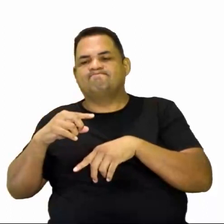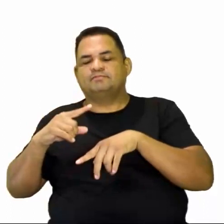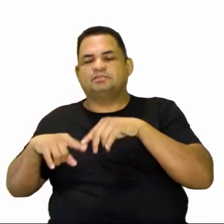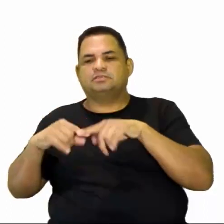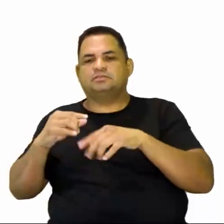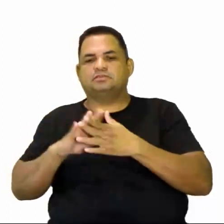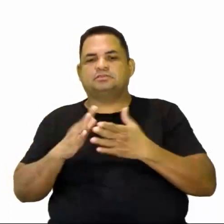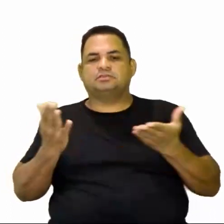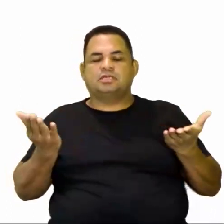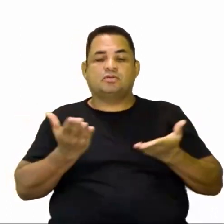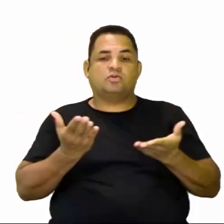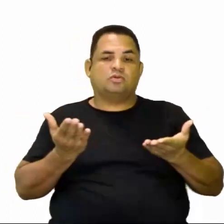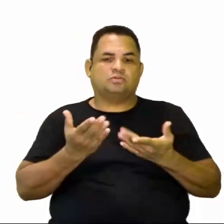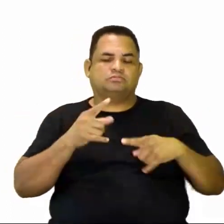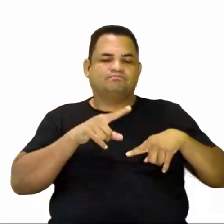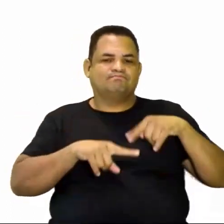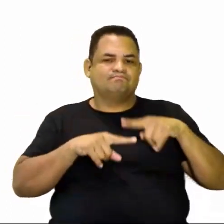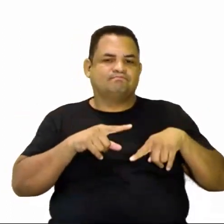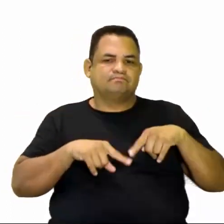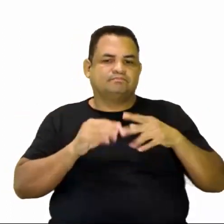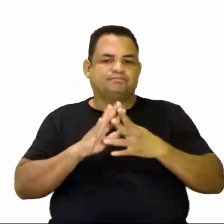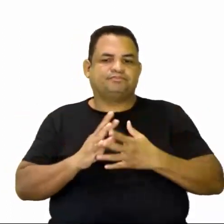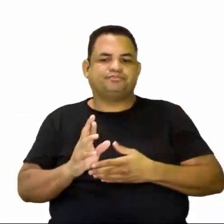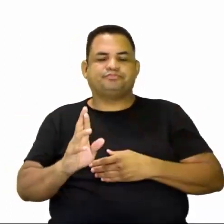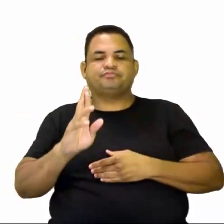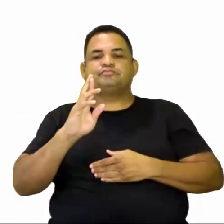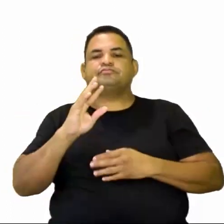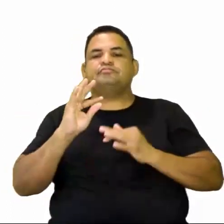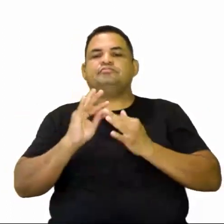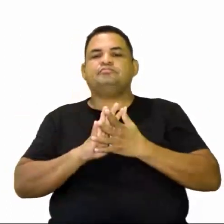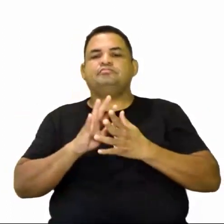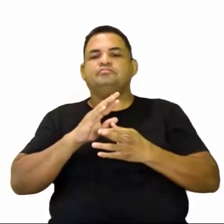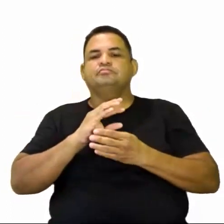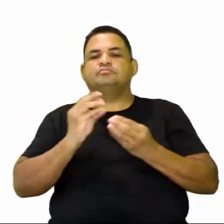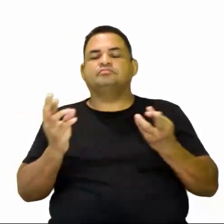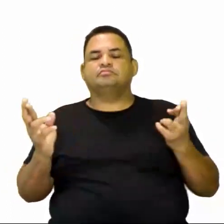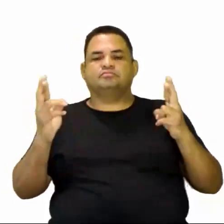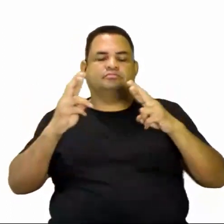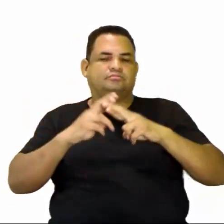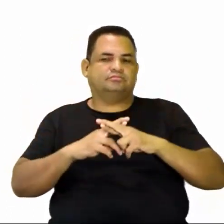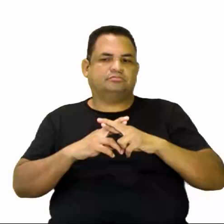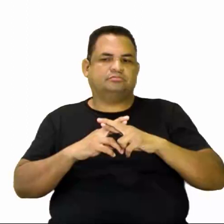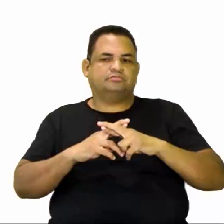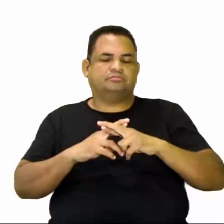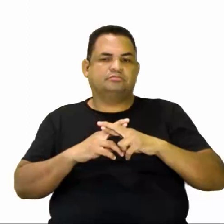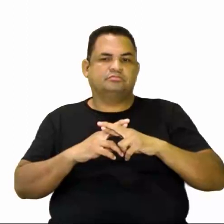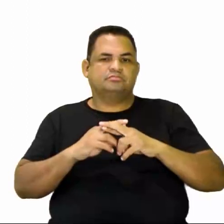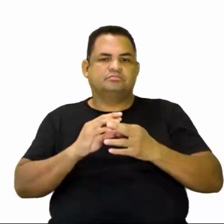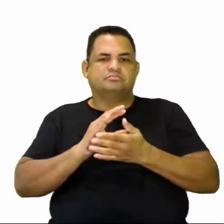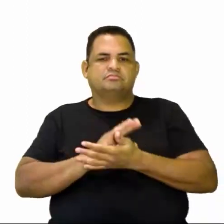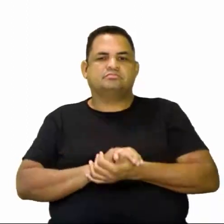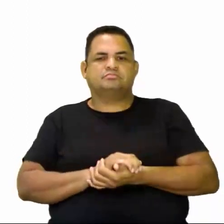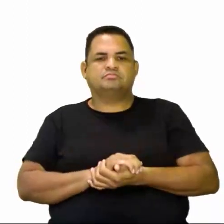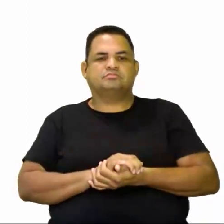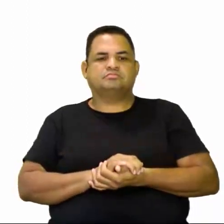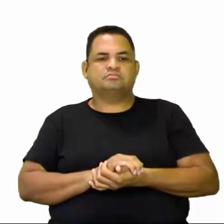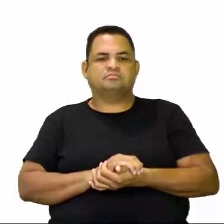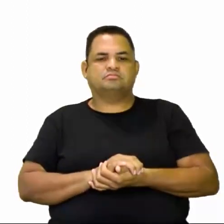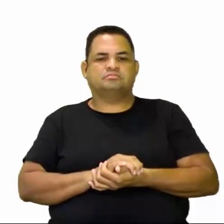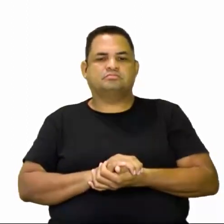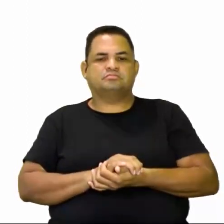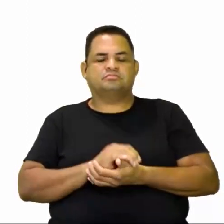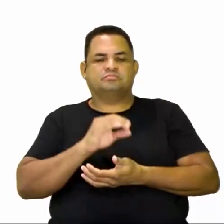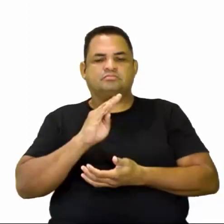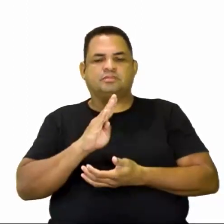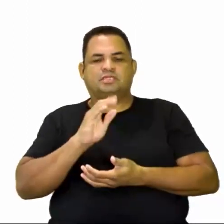caso, o produto, que é o resultado da reação, é o sulfato de bário,